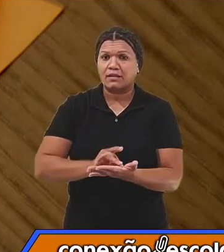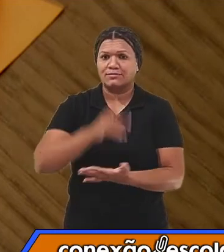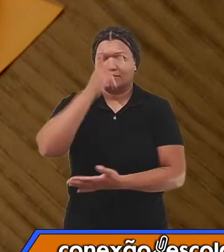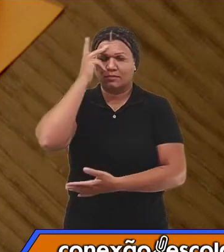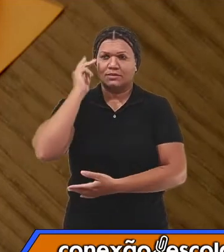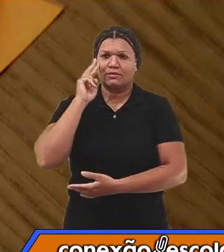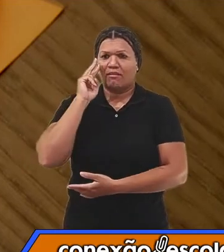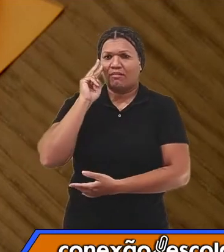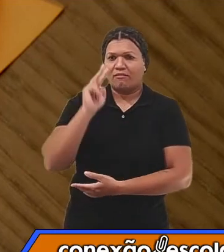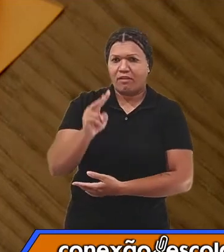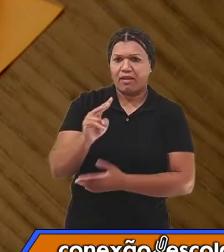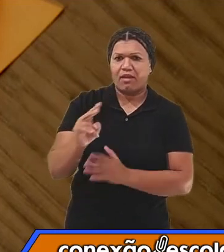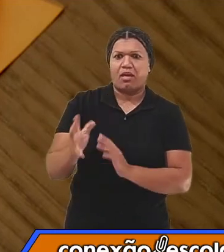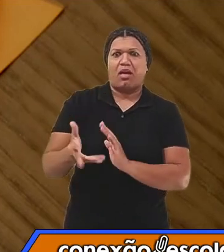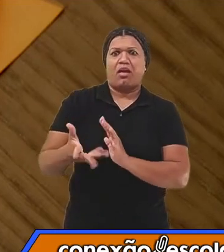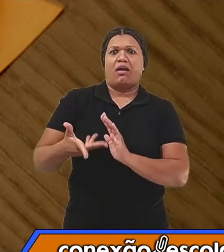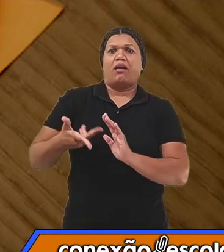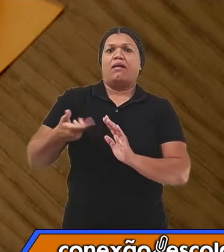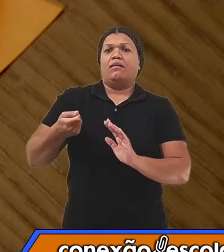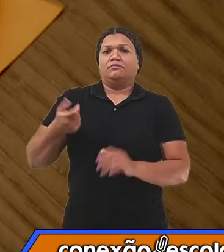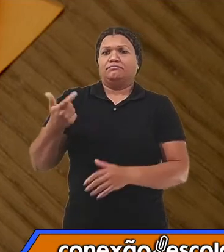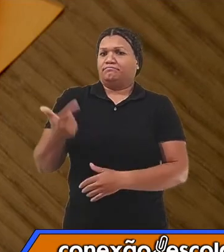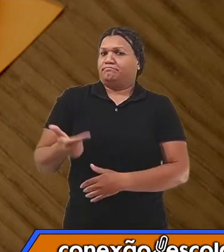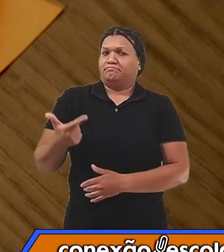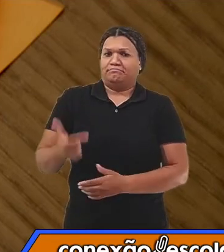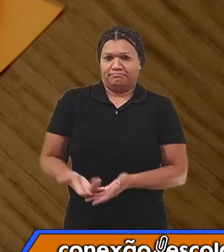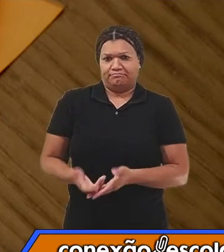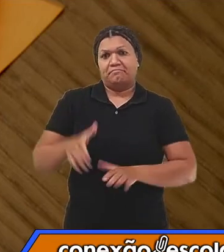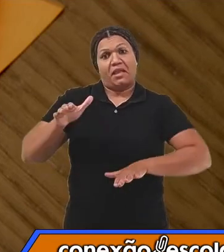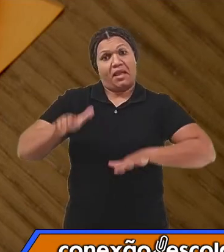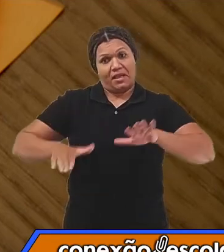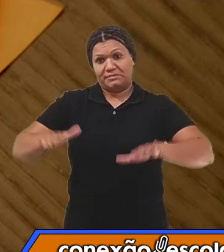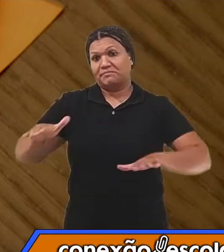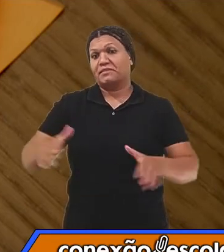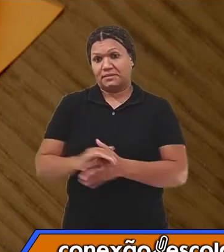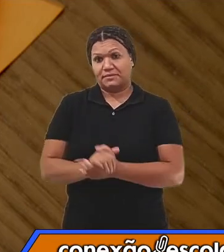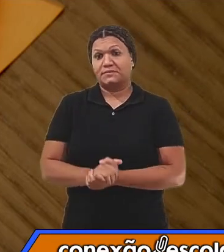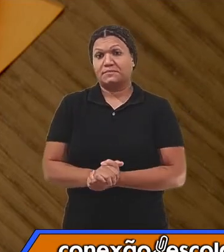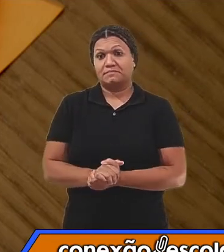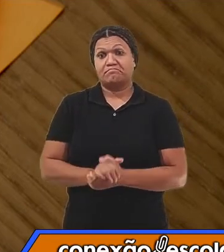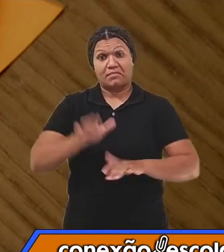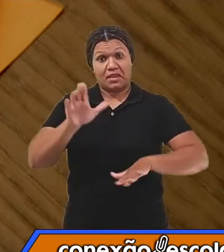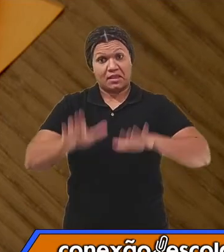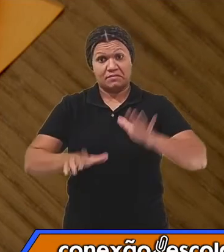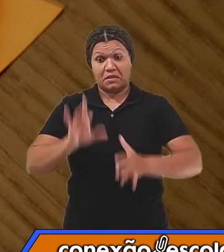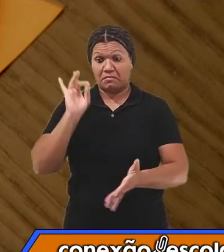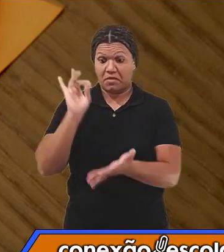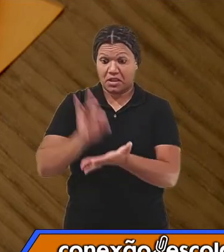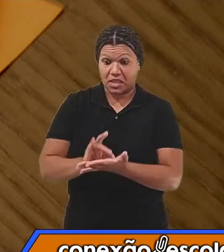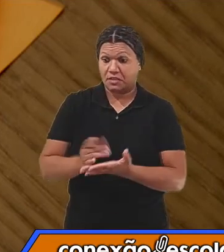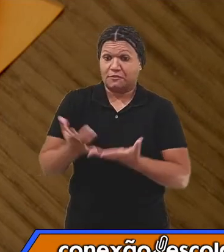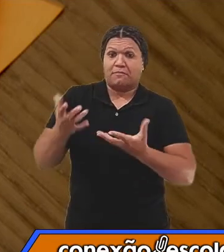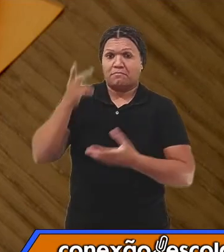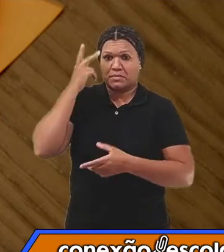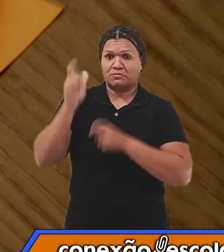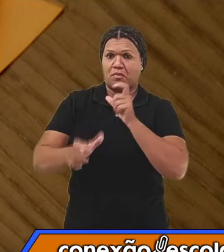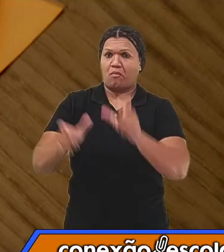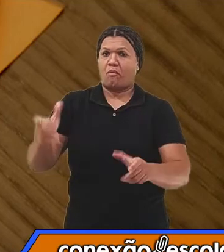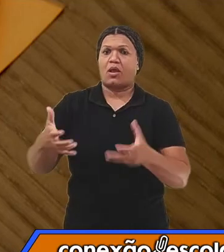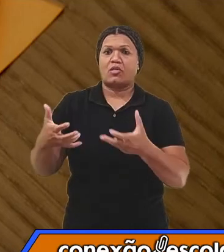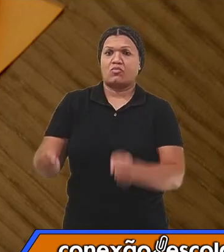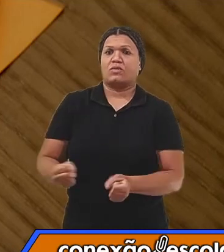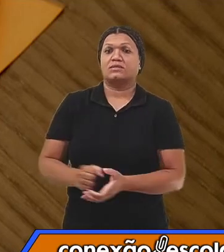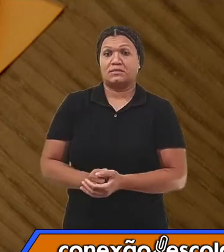apreciada. A moral que a gente pode tirar é que nem sempre a verdade é bem aceita, inclusive